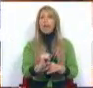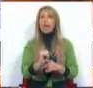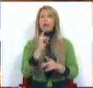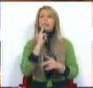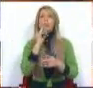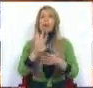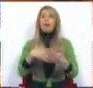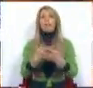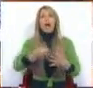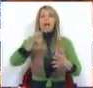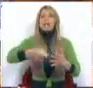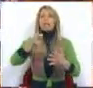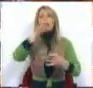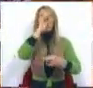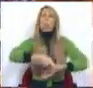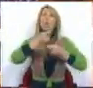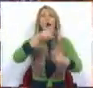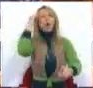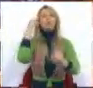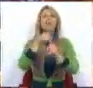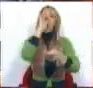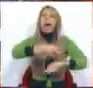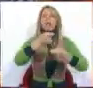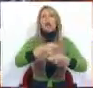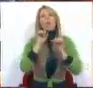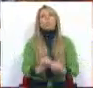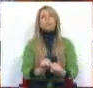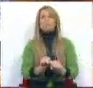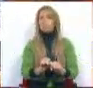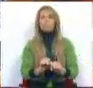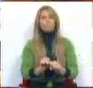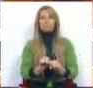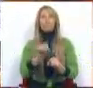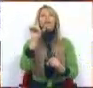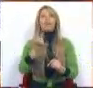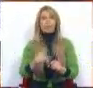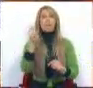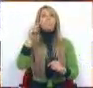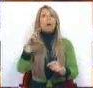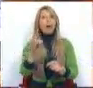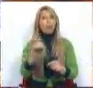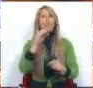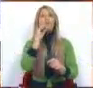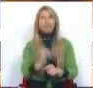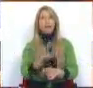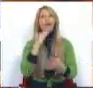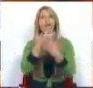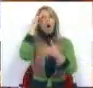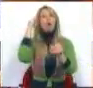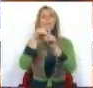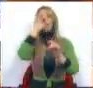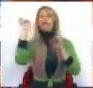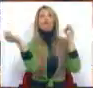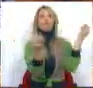arrendamento rural com fins agrícolas. É também um banco de terras com fins florestais e com fins